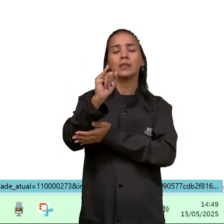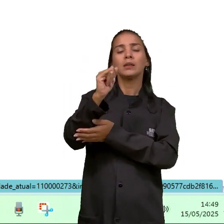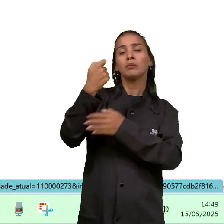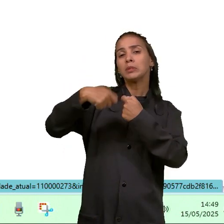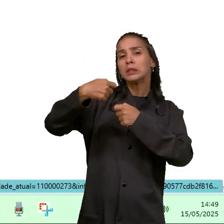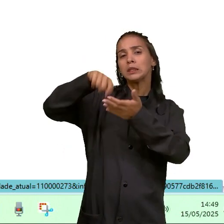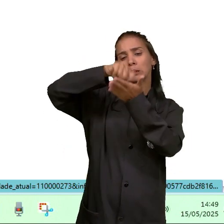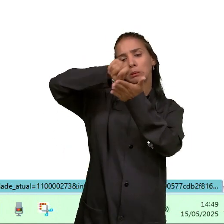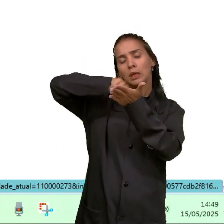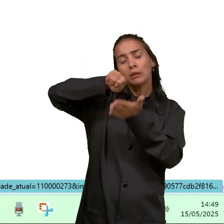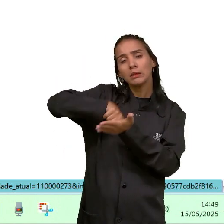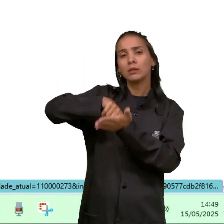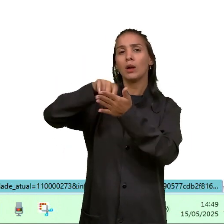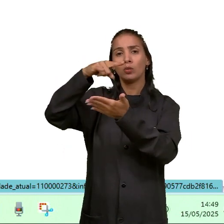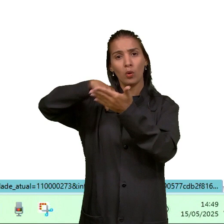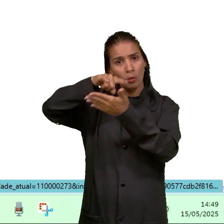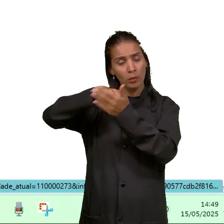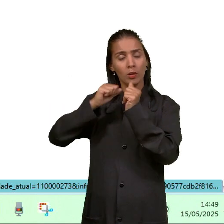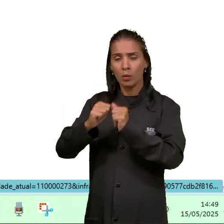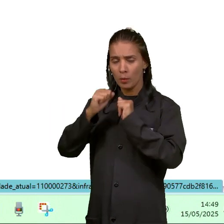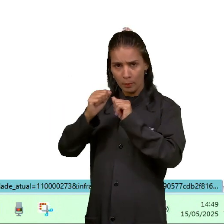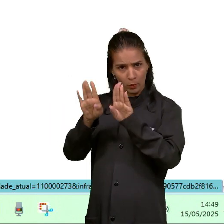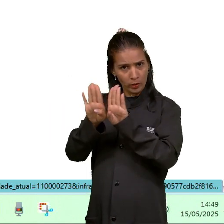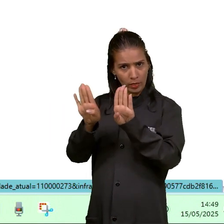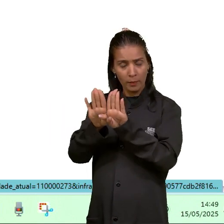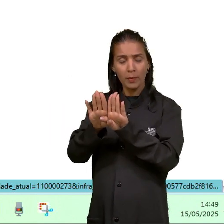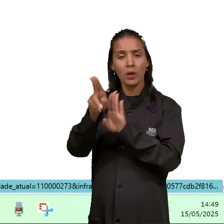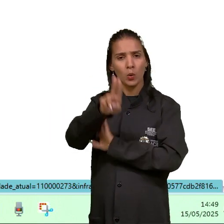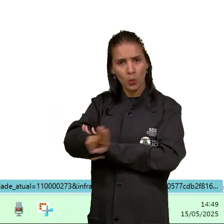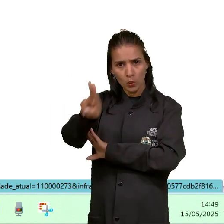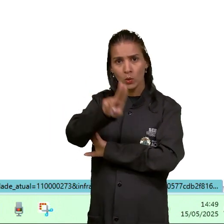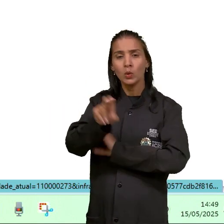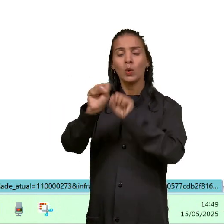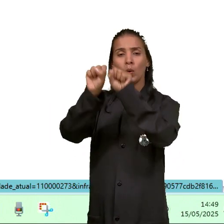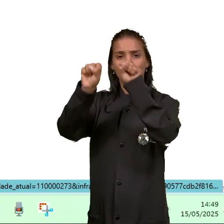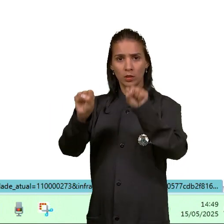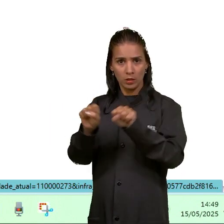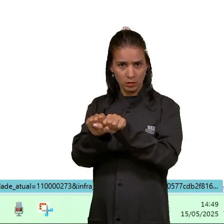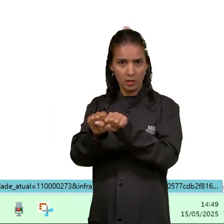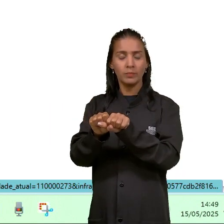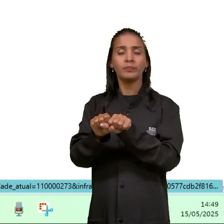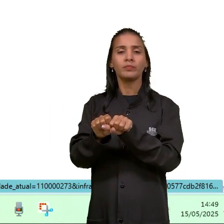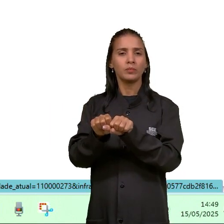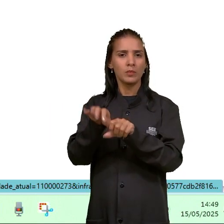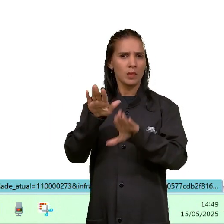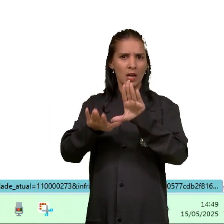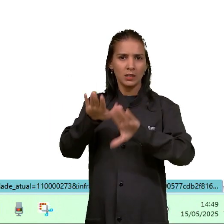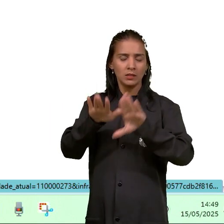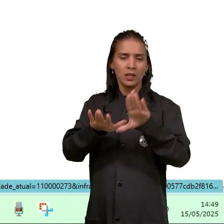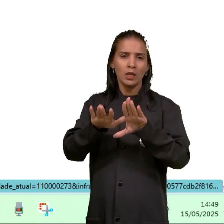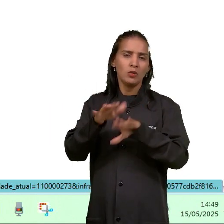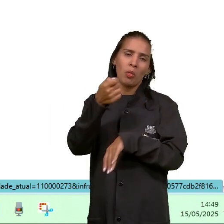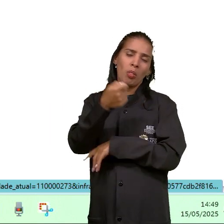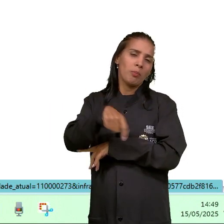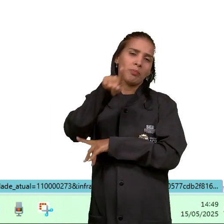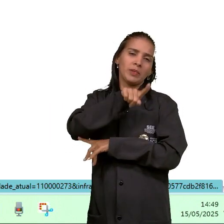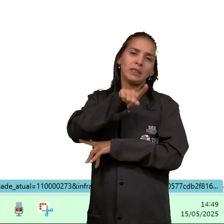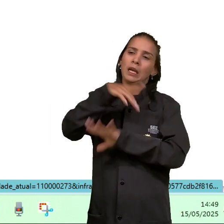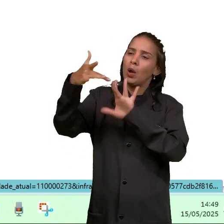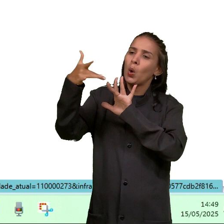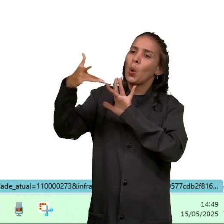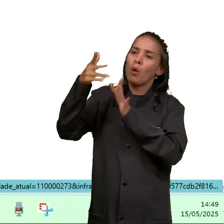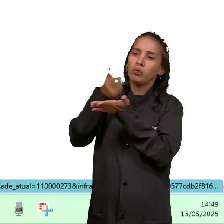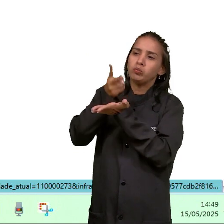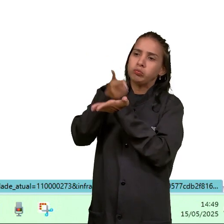totalmente através do SEI. Não há necessidade de você ficar tendo contato com aquele particular ou com aquela pessoa externa